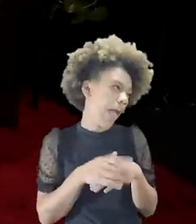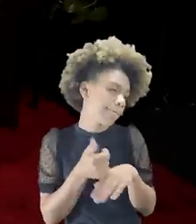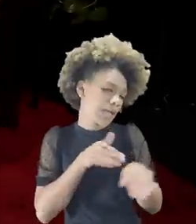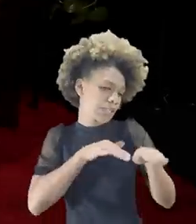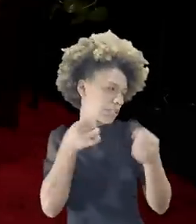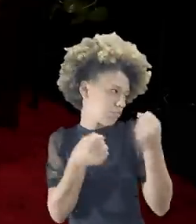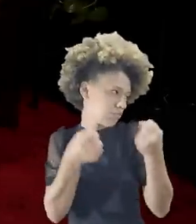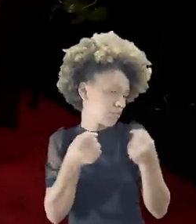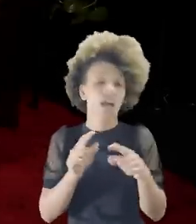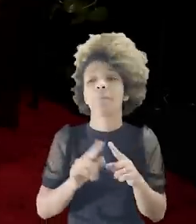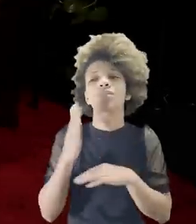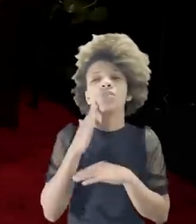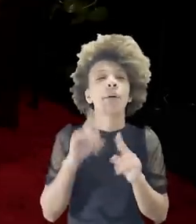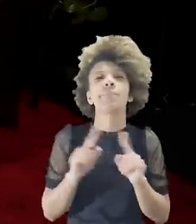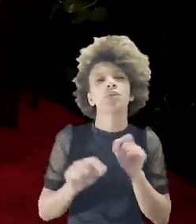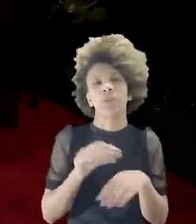Fórmula 1 né